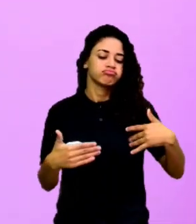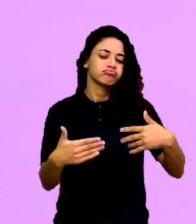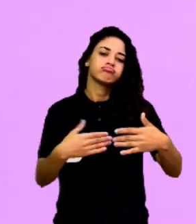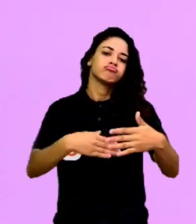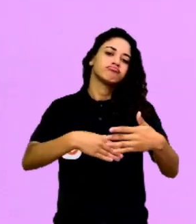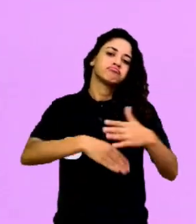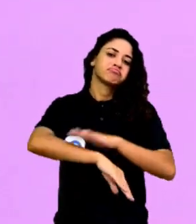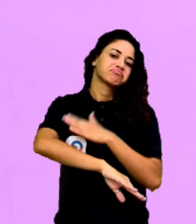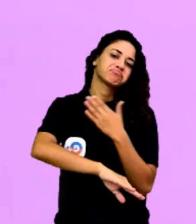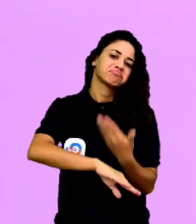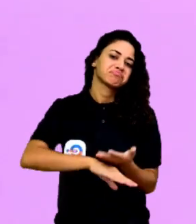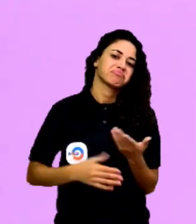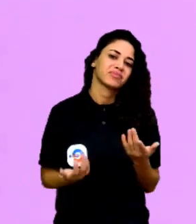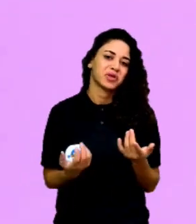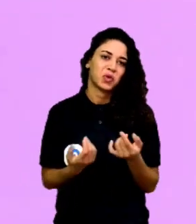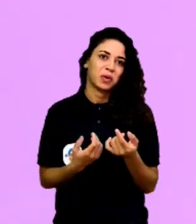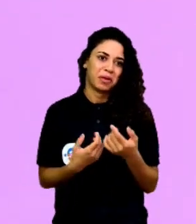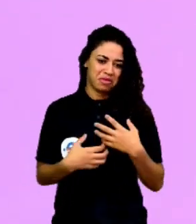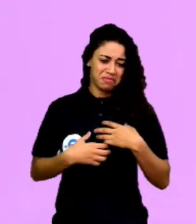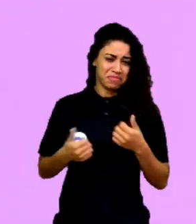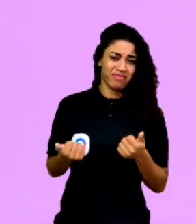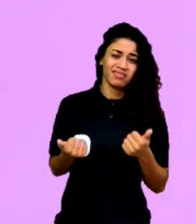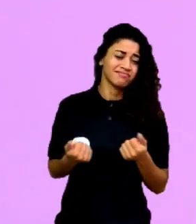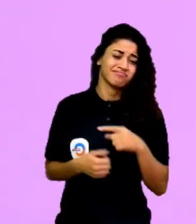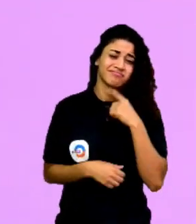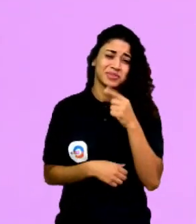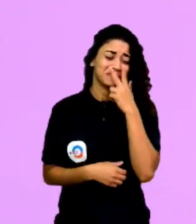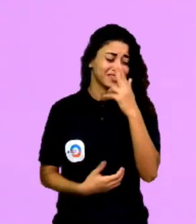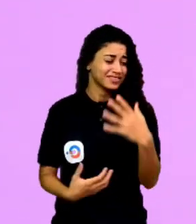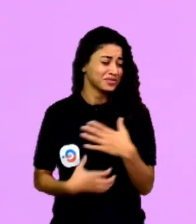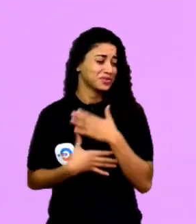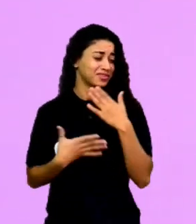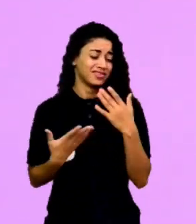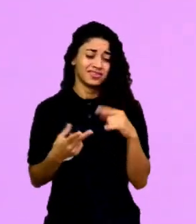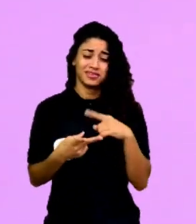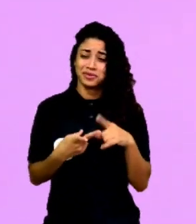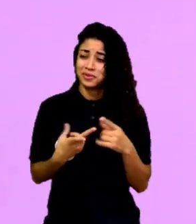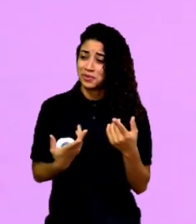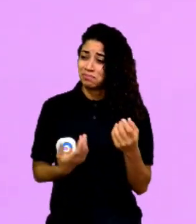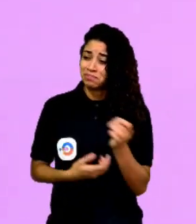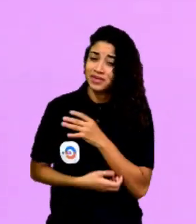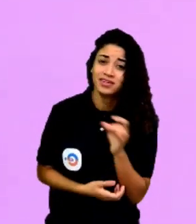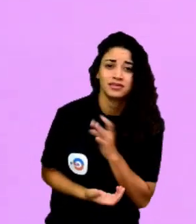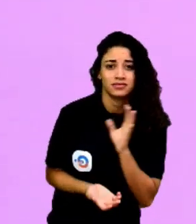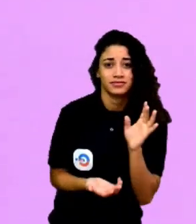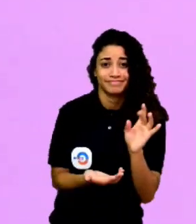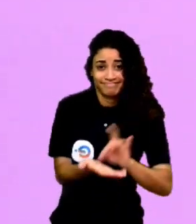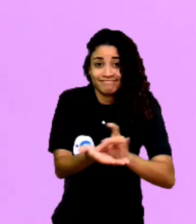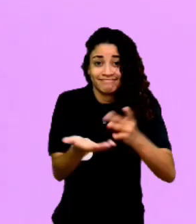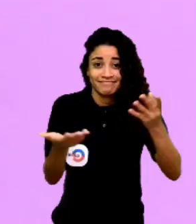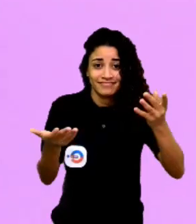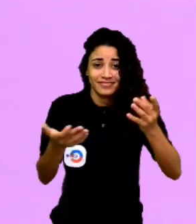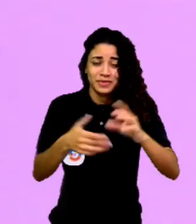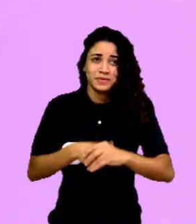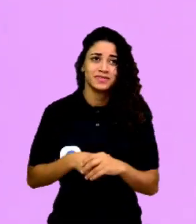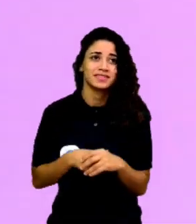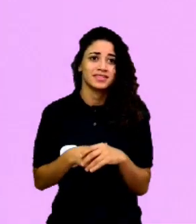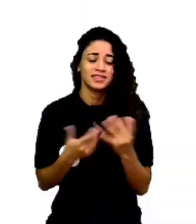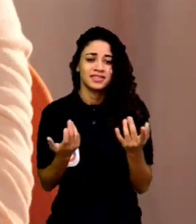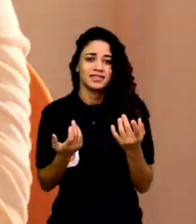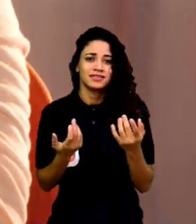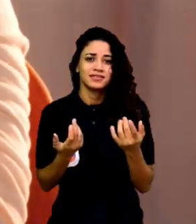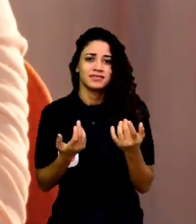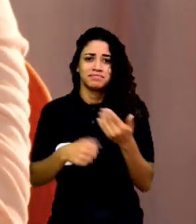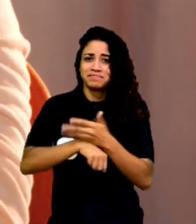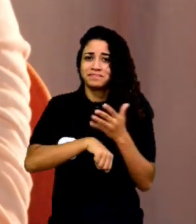dia. Ah, não dá para ficar bem. Você fica assustada, você fica com medo, na verdade, de fazer suas